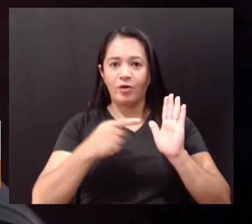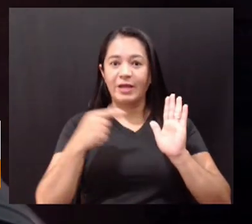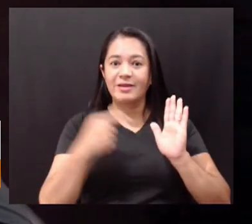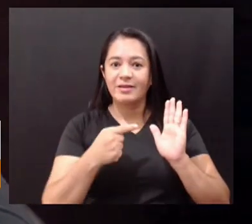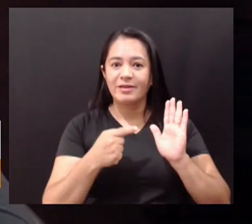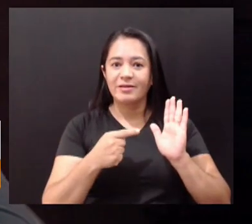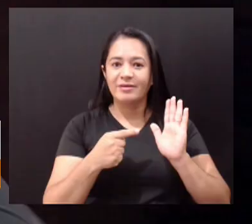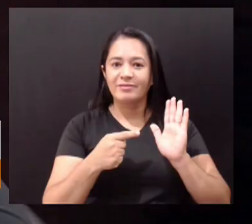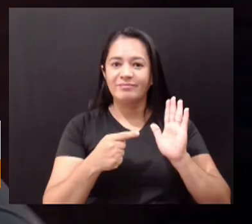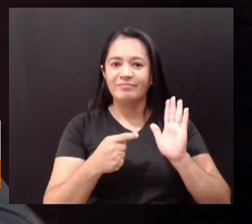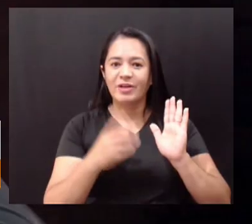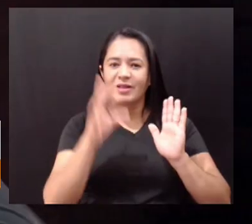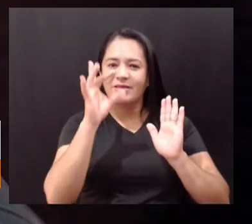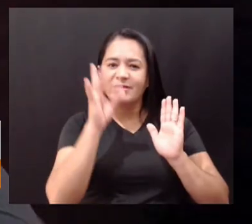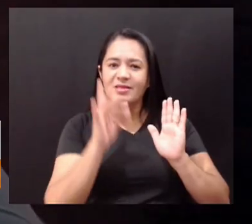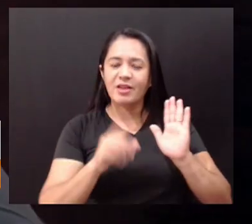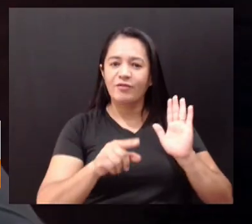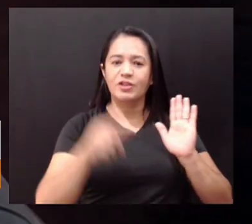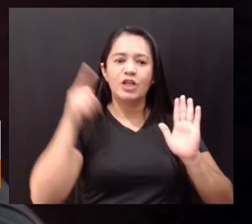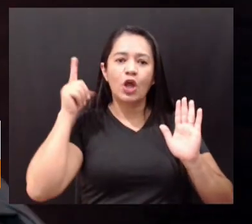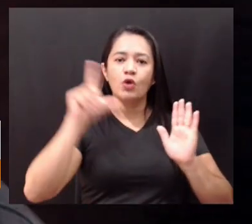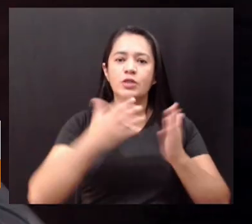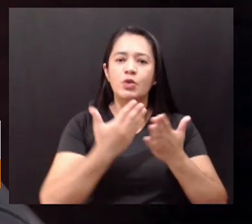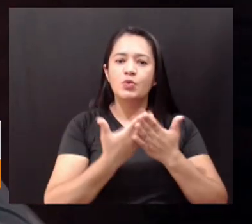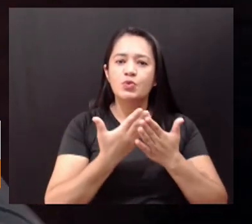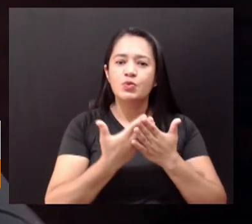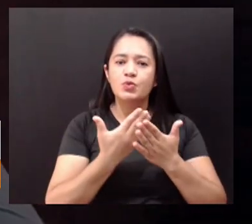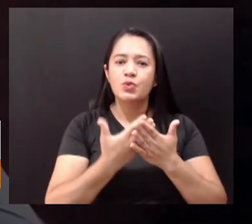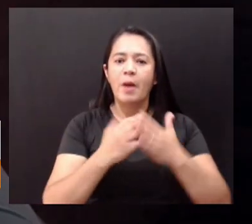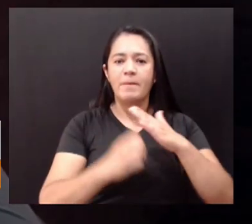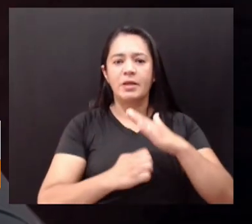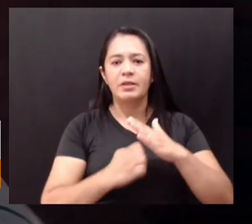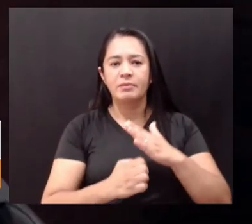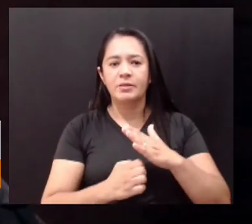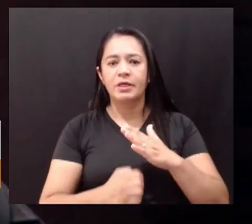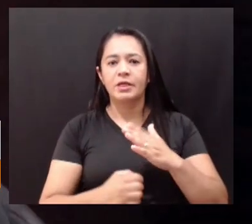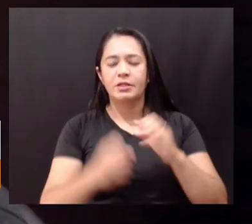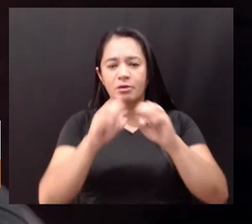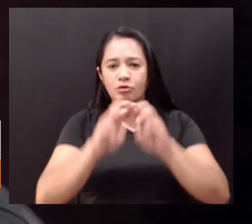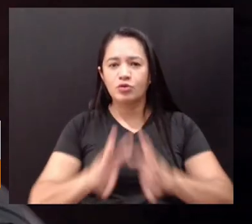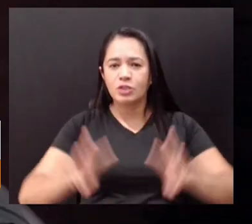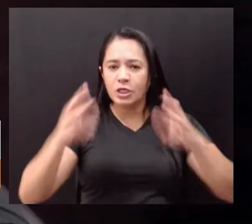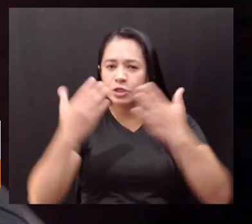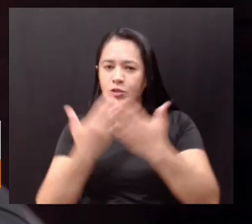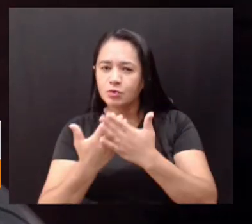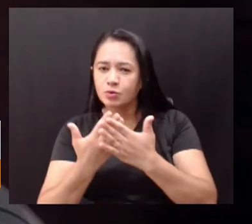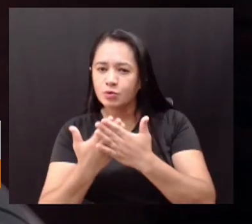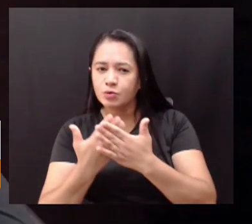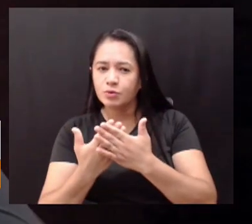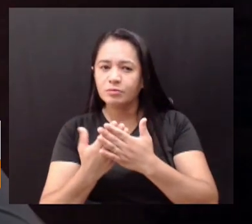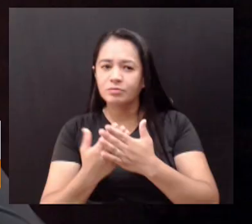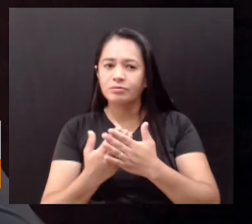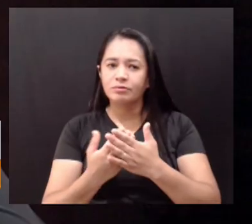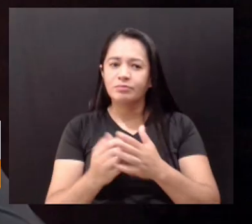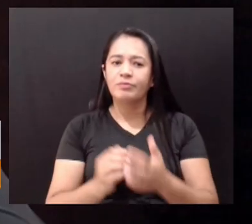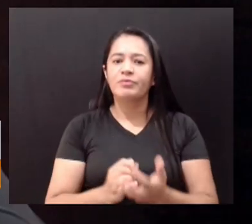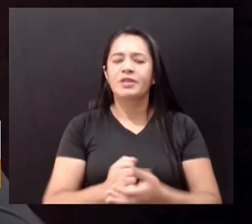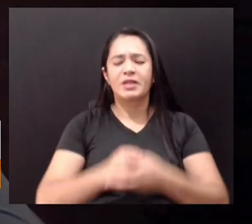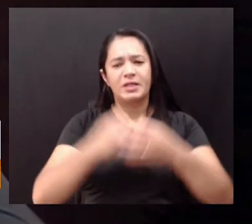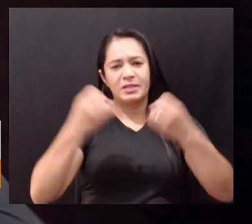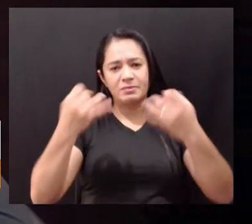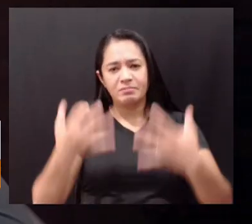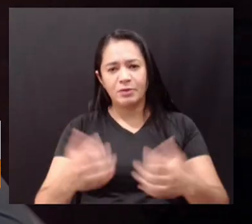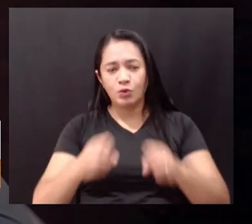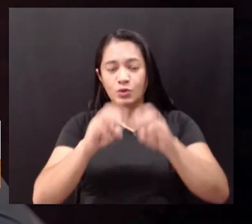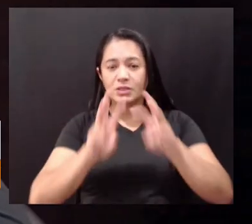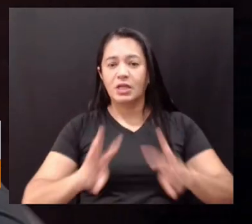Então você vai conseguir estudar mais sobre a empresa, vai conseguir entrar no site da empresa, vai conseguir entrar no Glassdoor lá, que fala sobre a questão dos